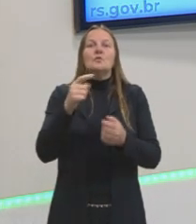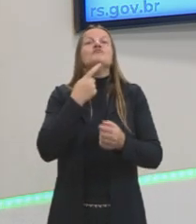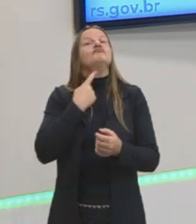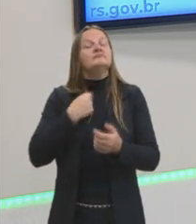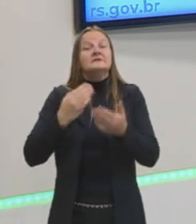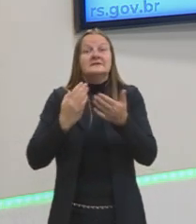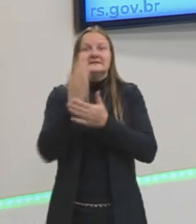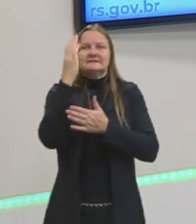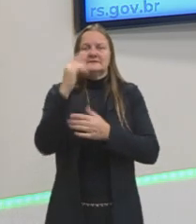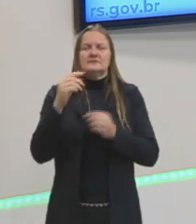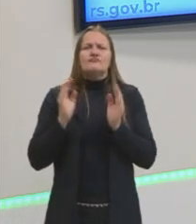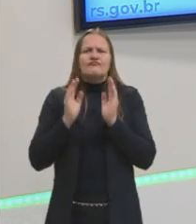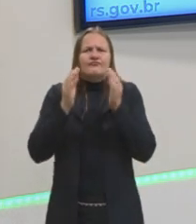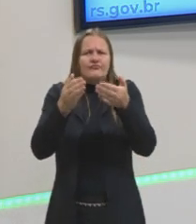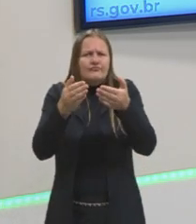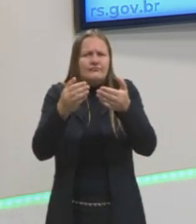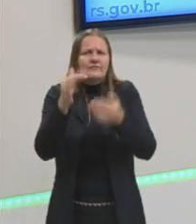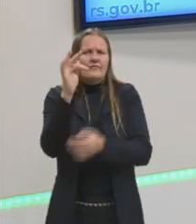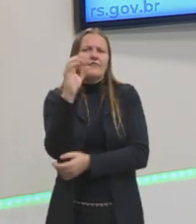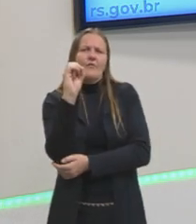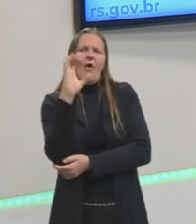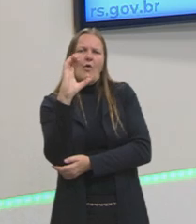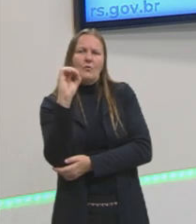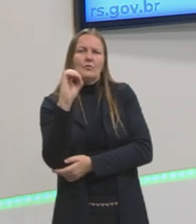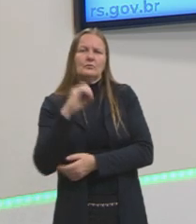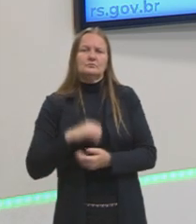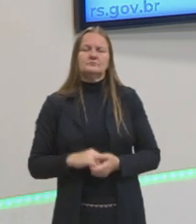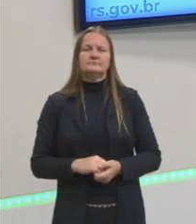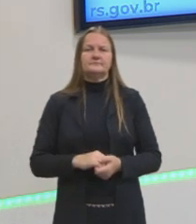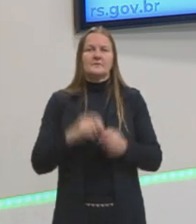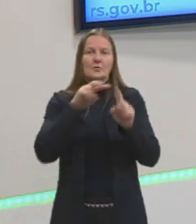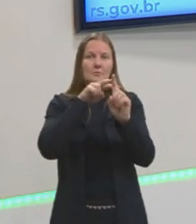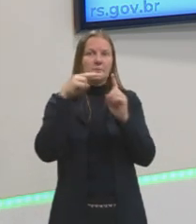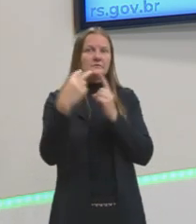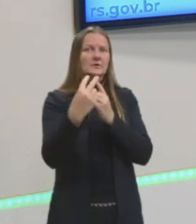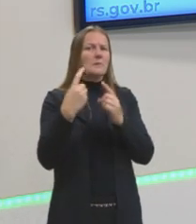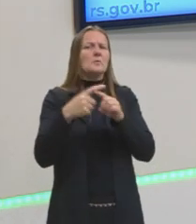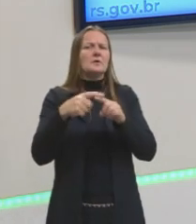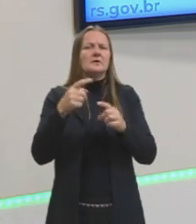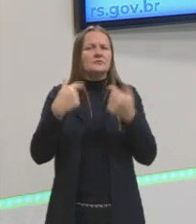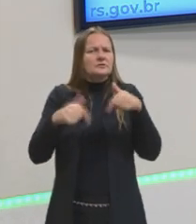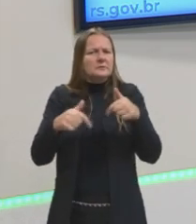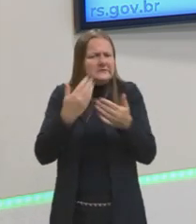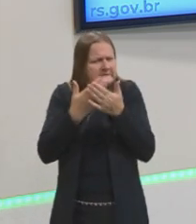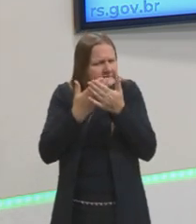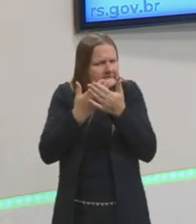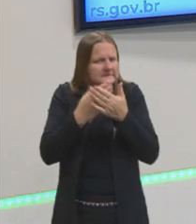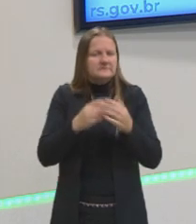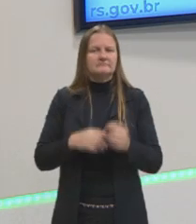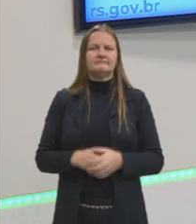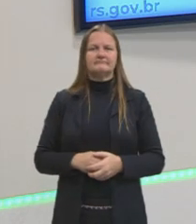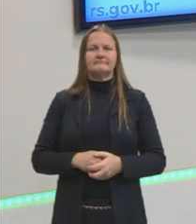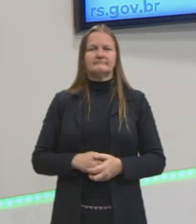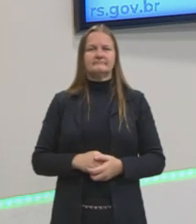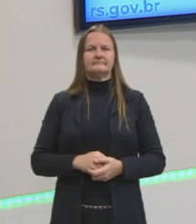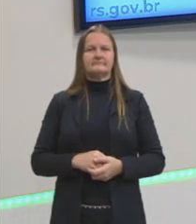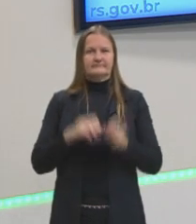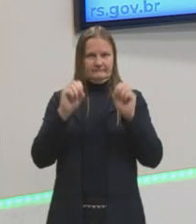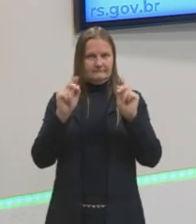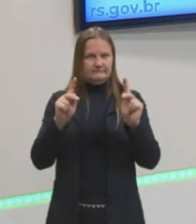aprovado Então você tem um fim e o também é essa é a perspectiva e justifica o trabalho de estudo certo